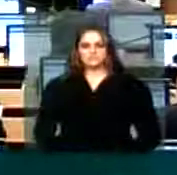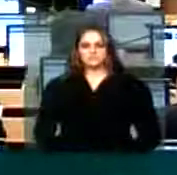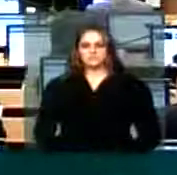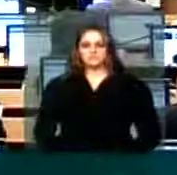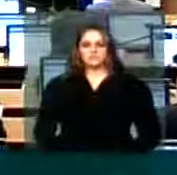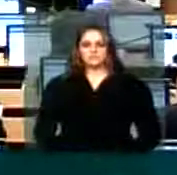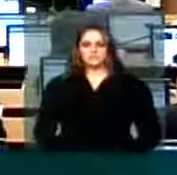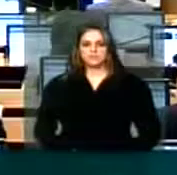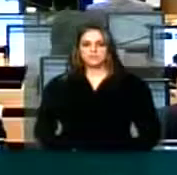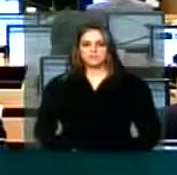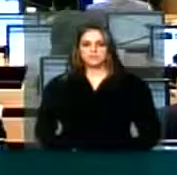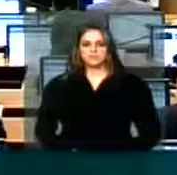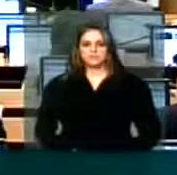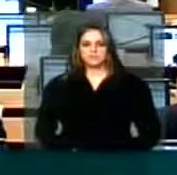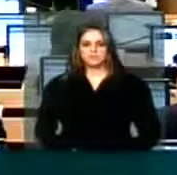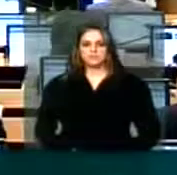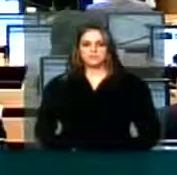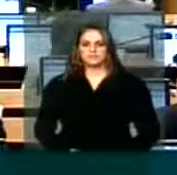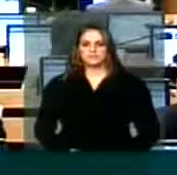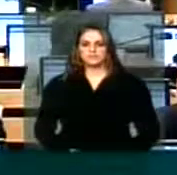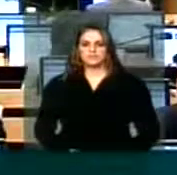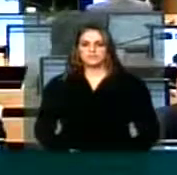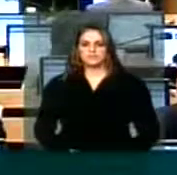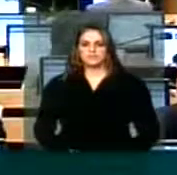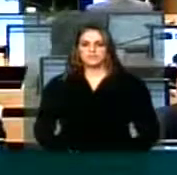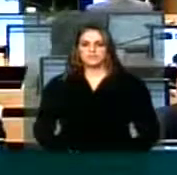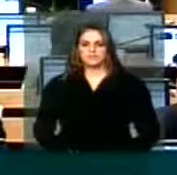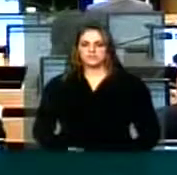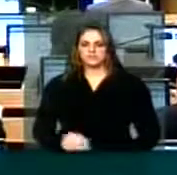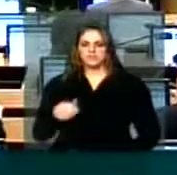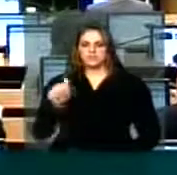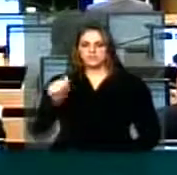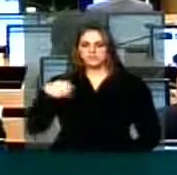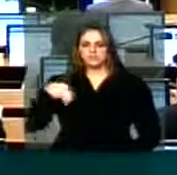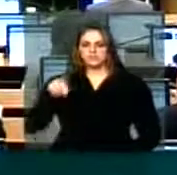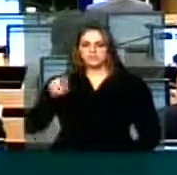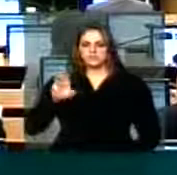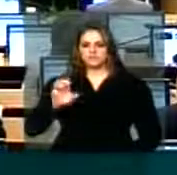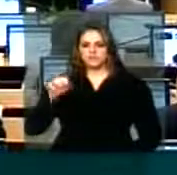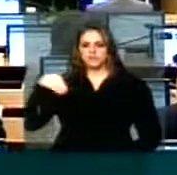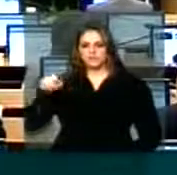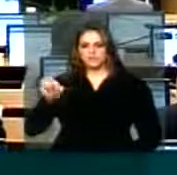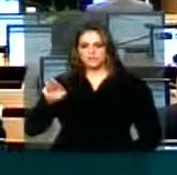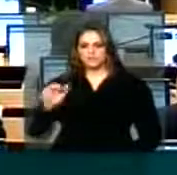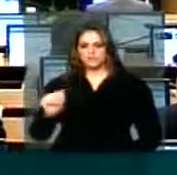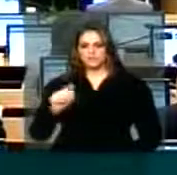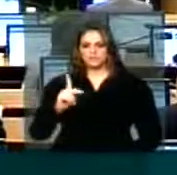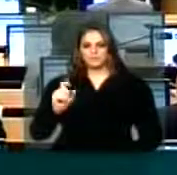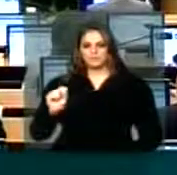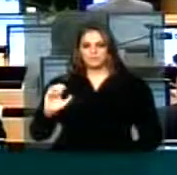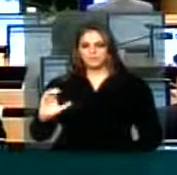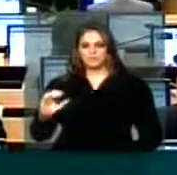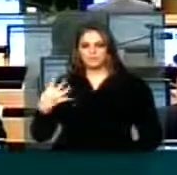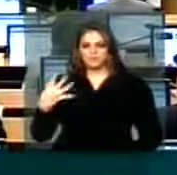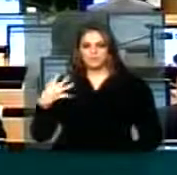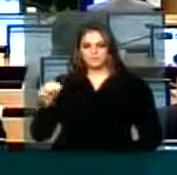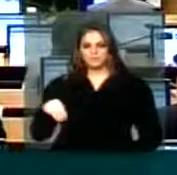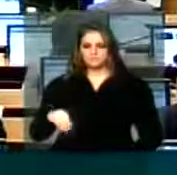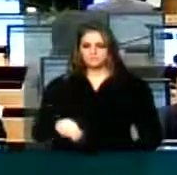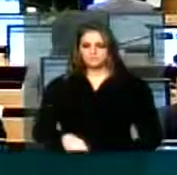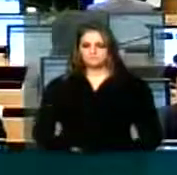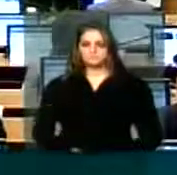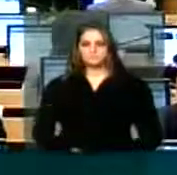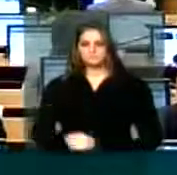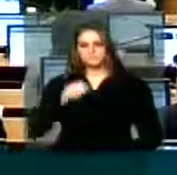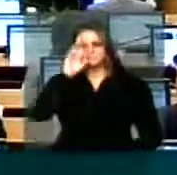eu quero dizer a vossa excelência com a palavra Detalhe André Moura pela liderança do PCC você nós ter até quatro minutos se o